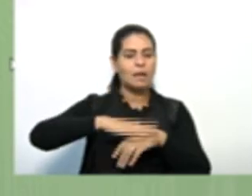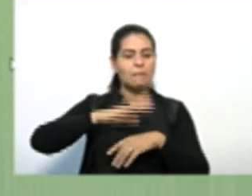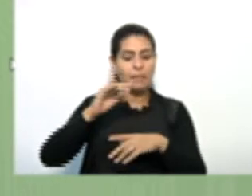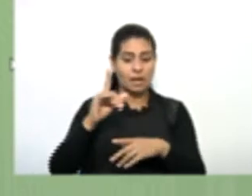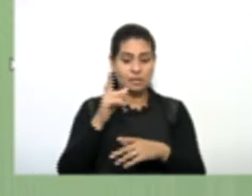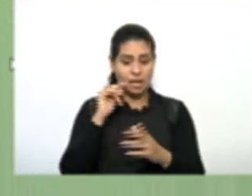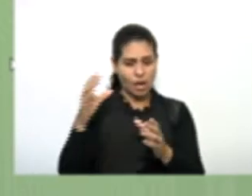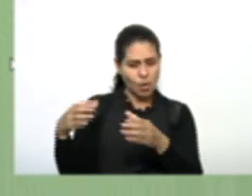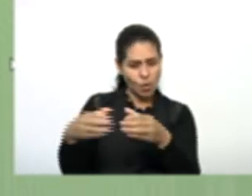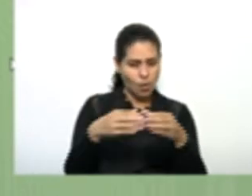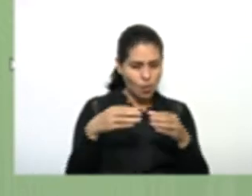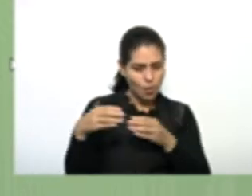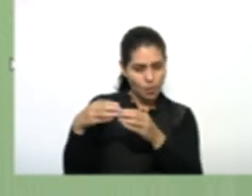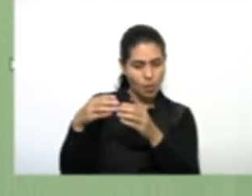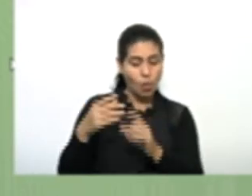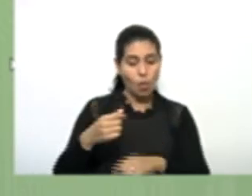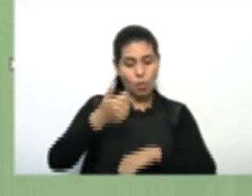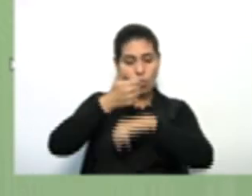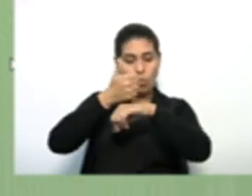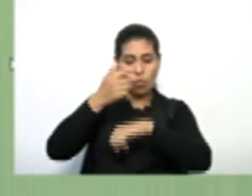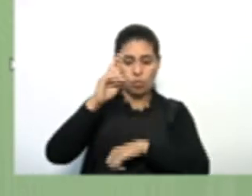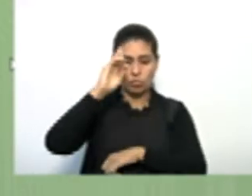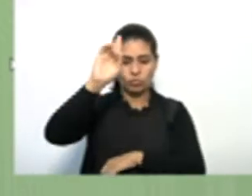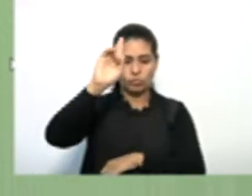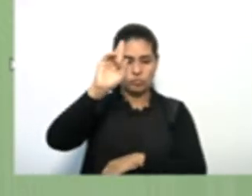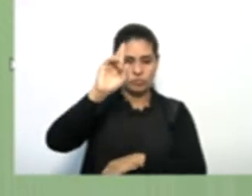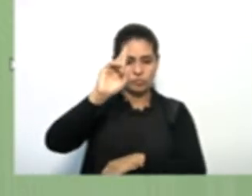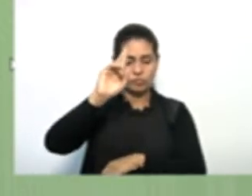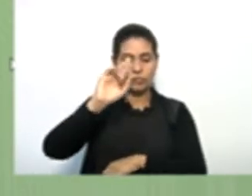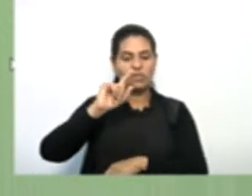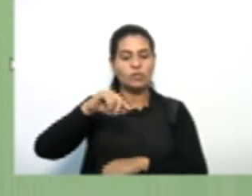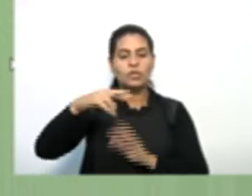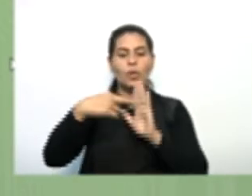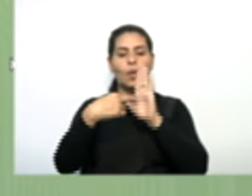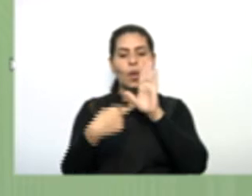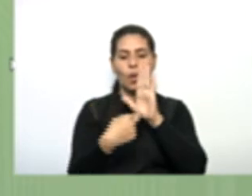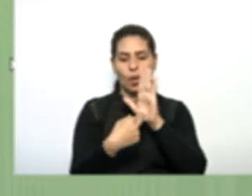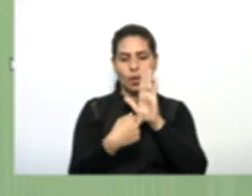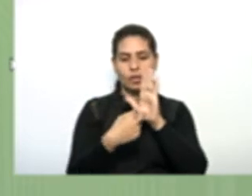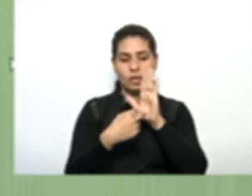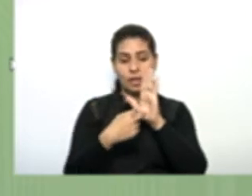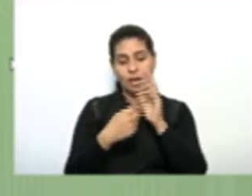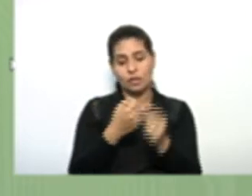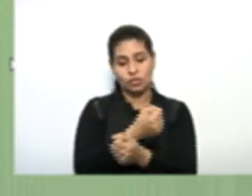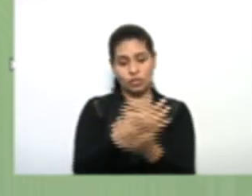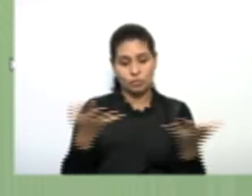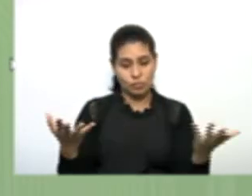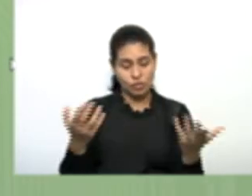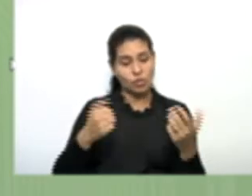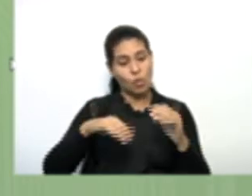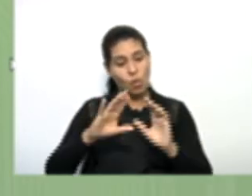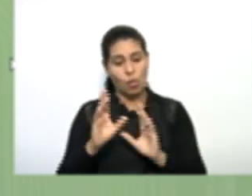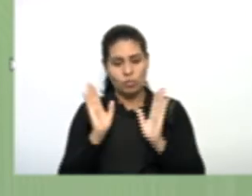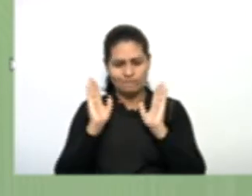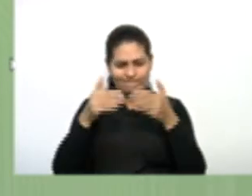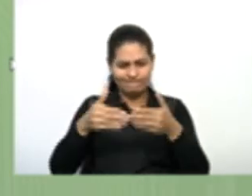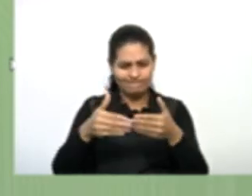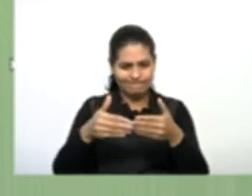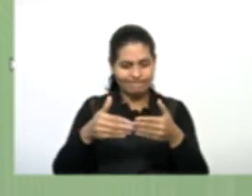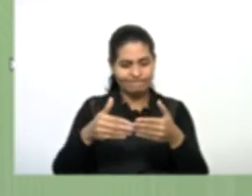empresa coletiva ou de um dono só? Os seus rendimentos são distribuídos ou são